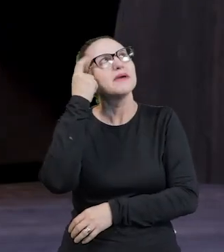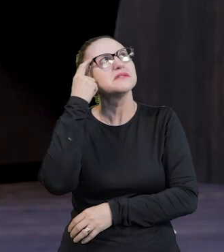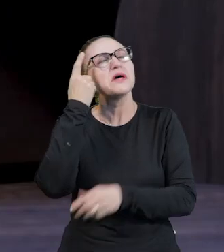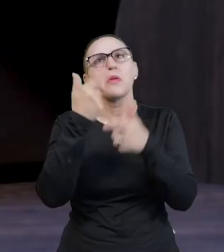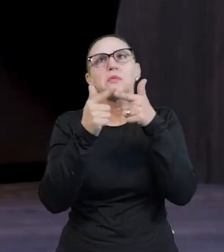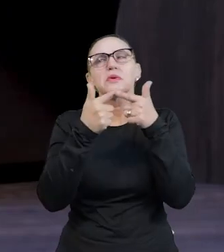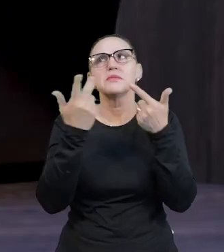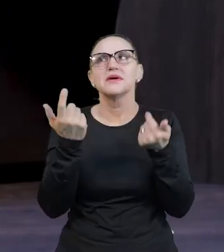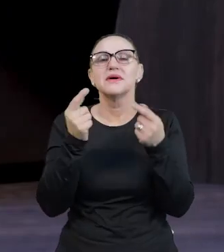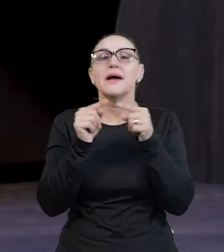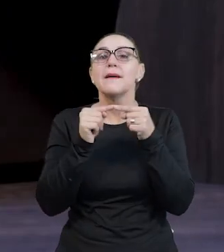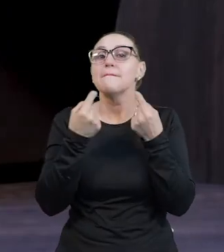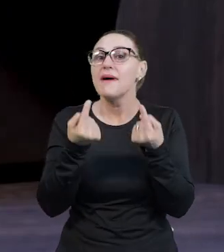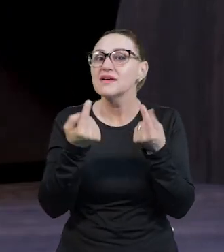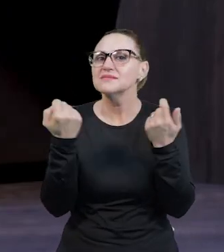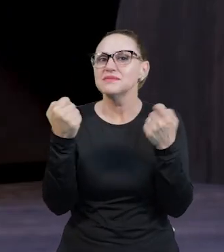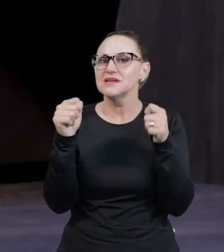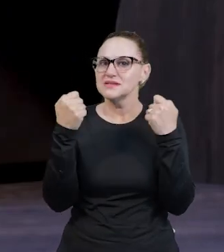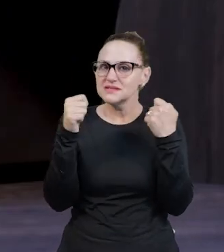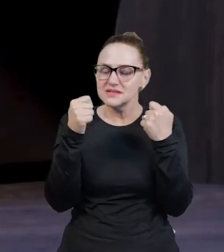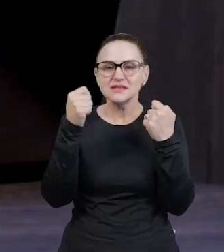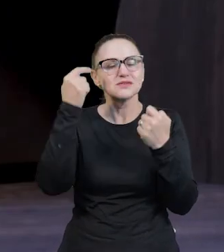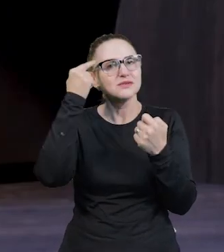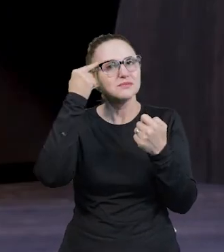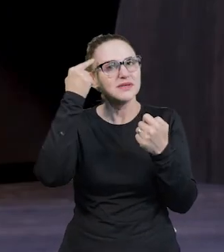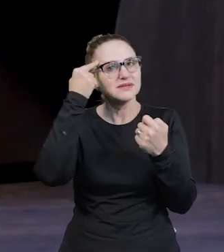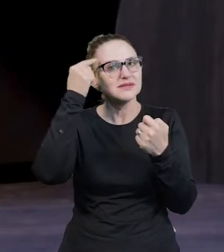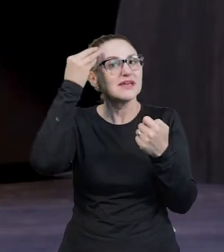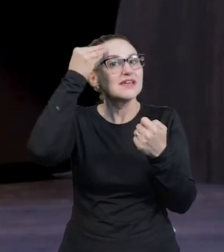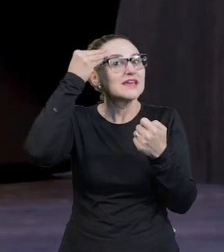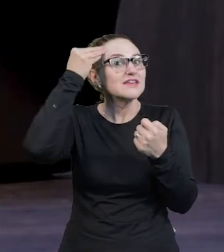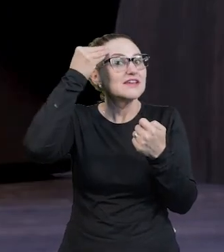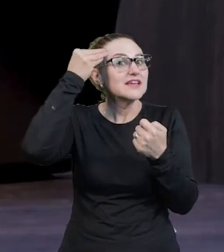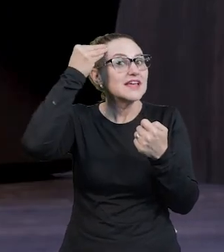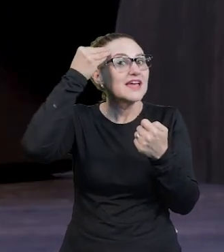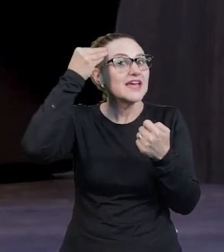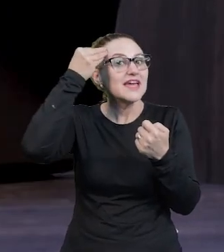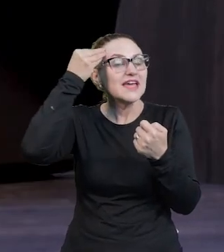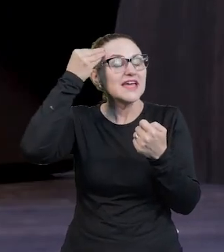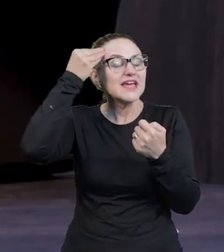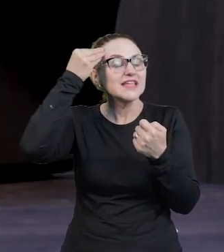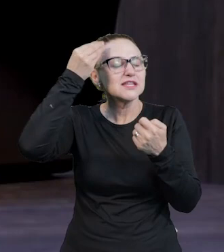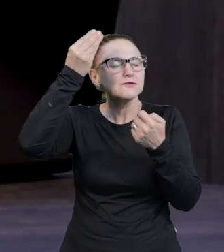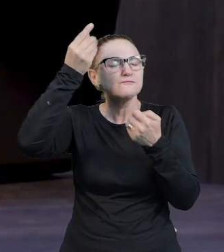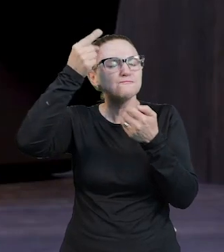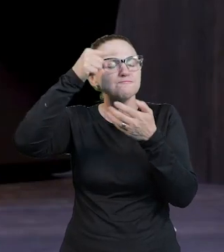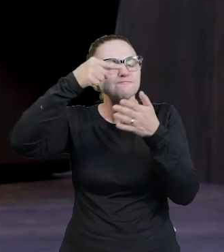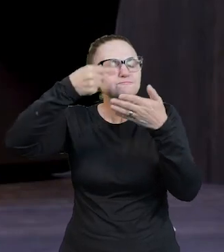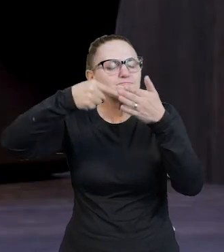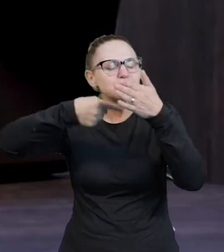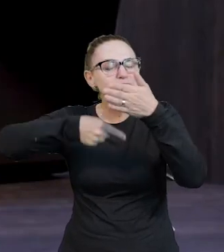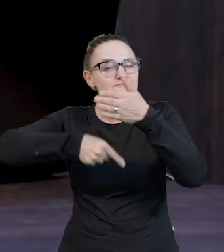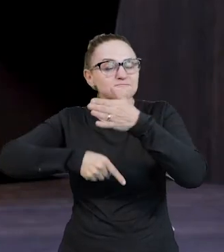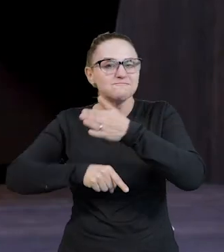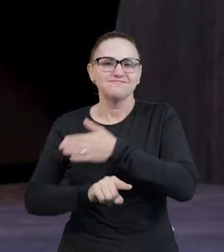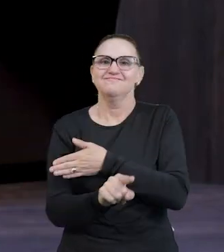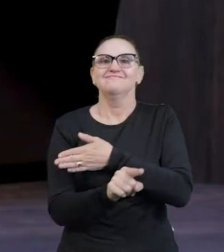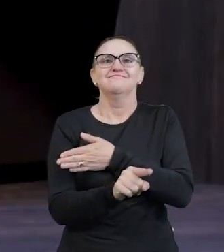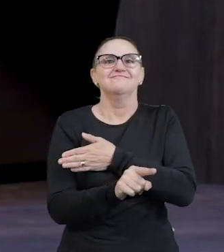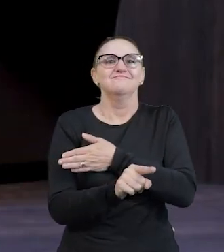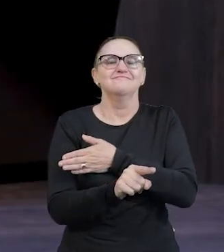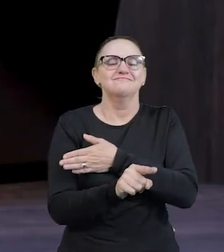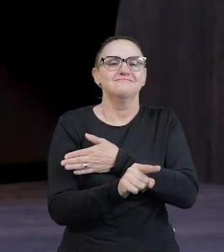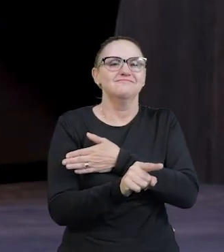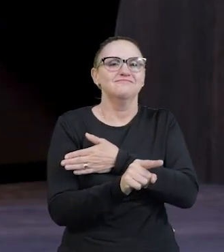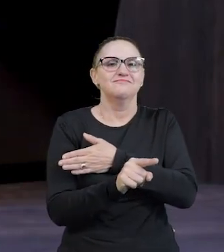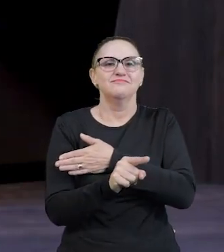problema, eu devo também, a partir disso, fazer uma reflexão radical, uma reflexão rigorosa,